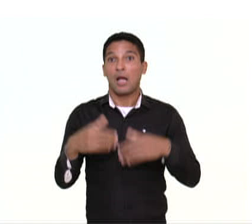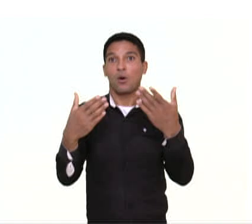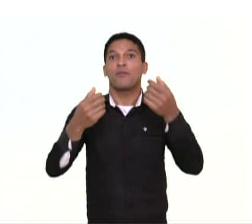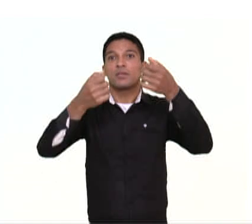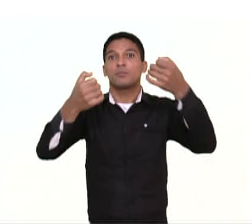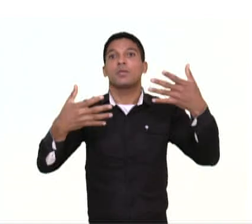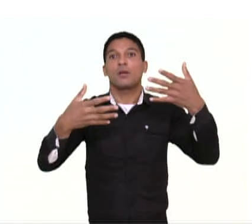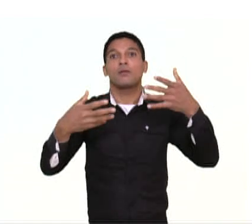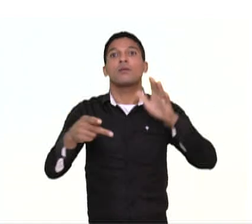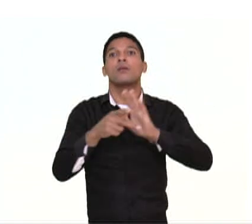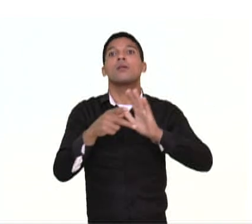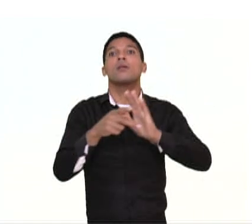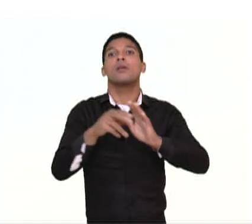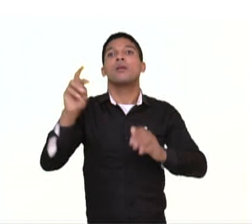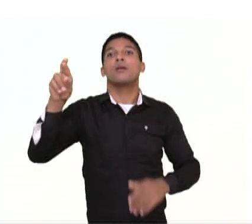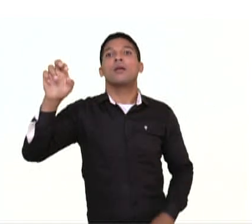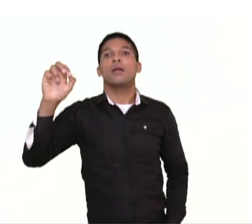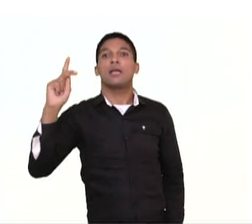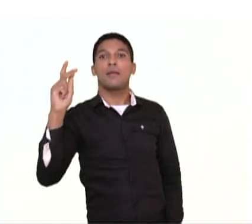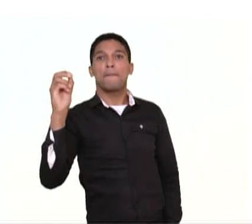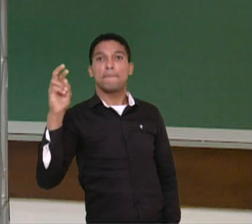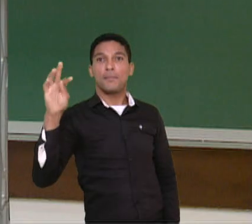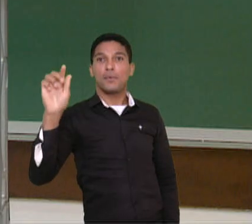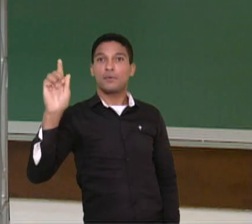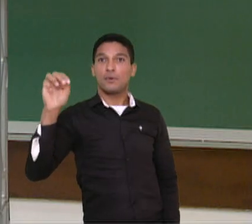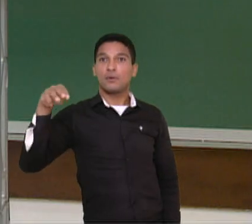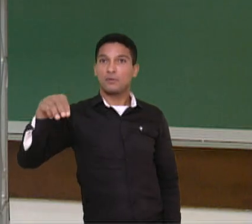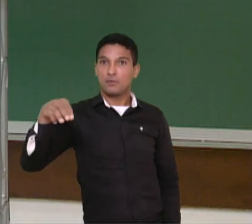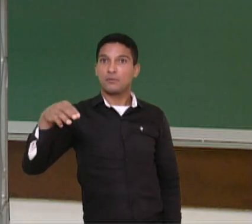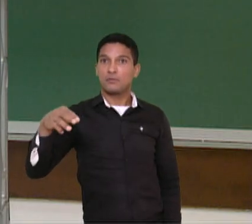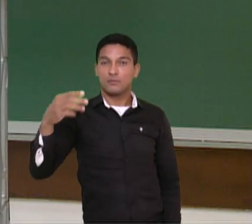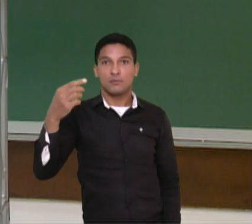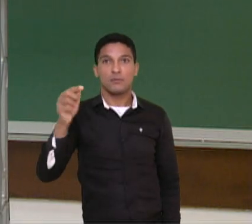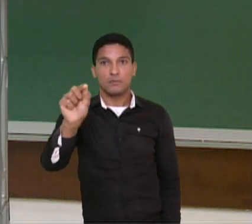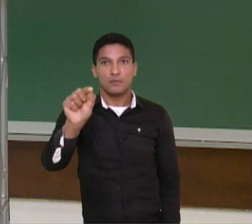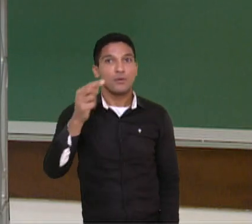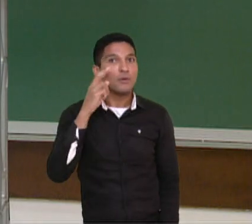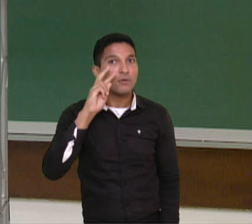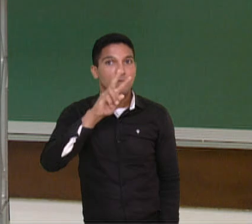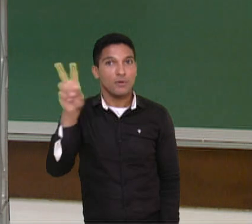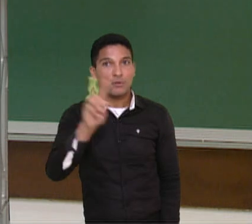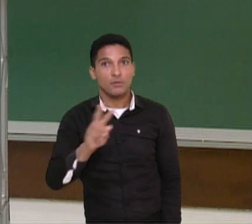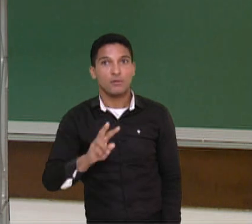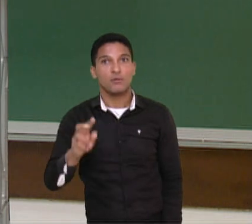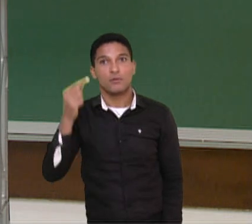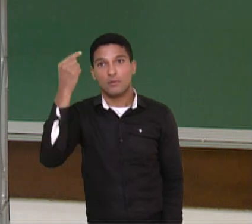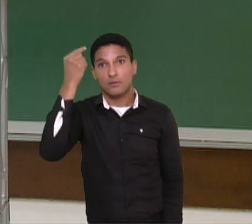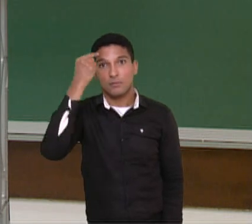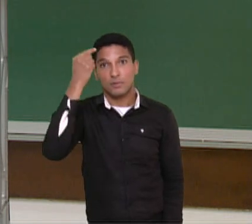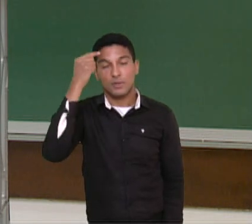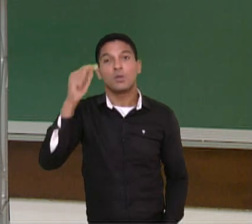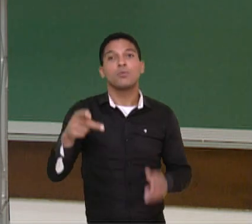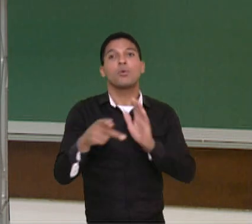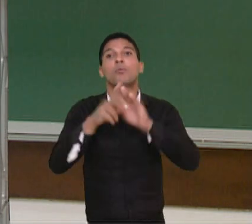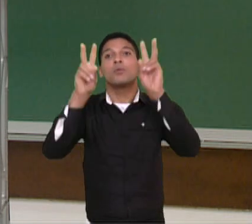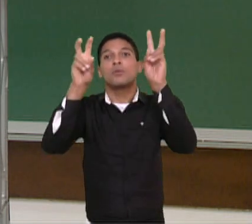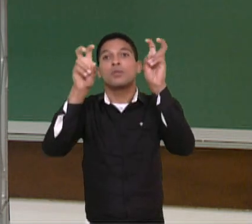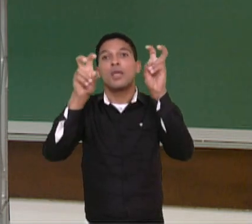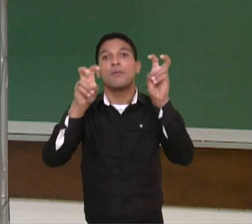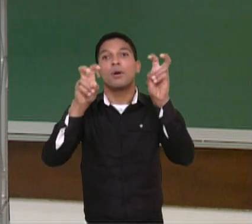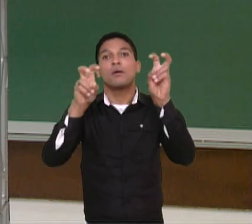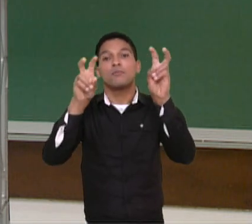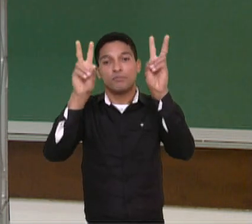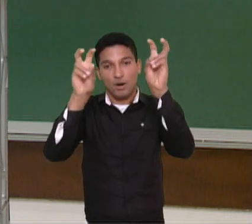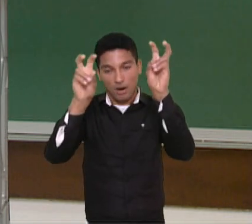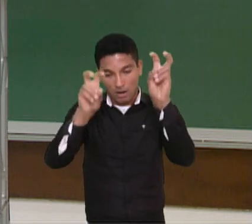de reportagem e para a gente pensar um pouquinho sobre os temas que as reportagens trazem. Então você precisa saber que as reportagens,